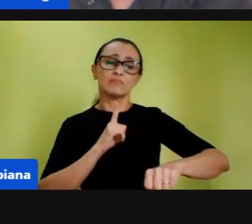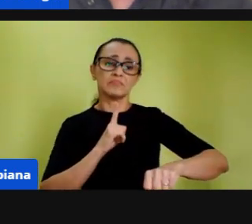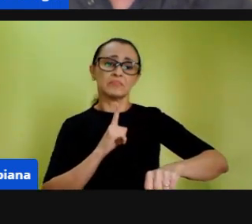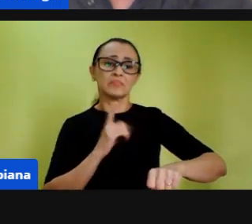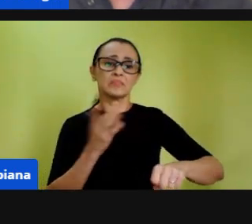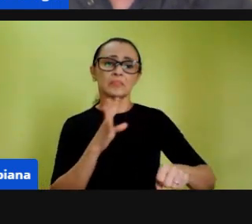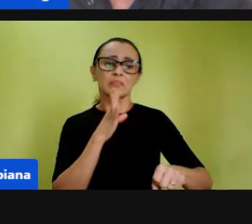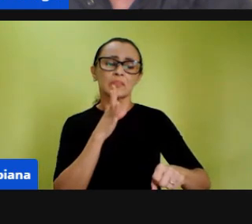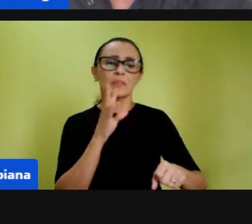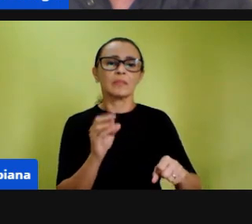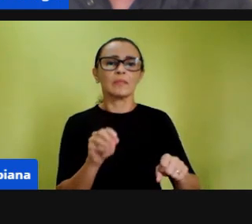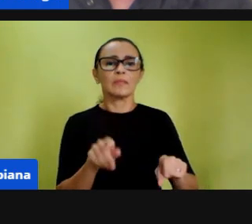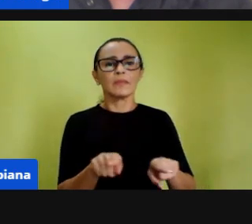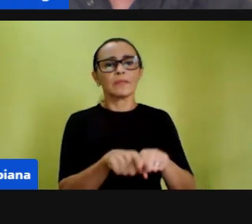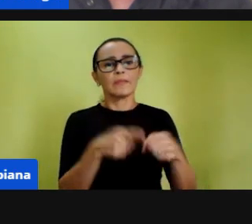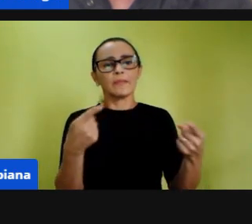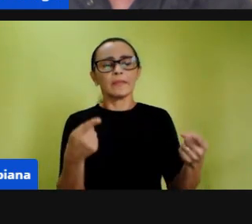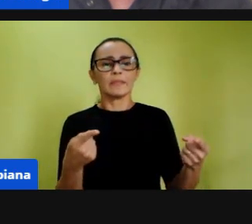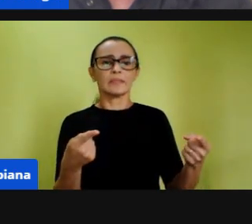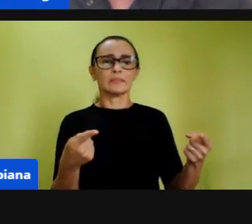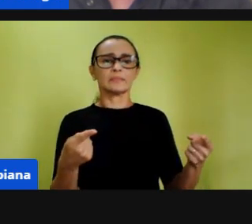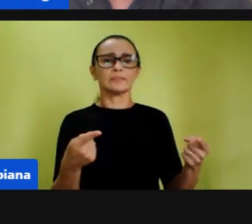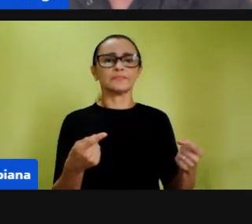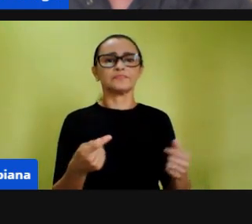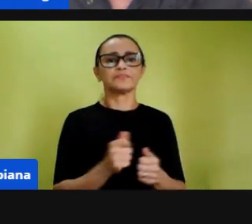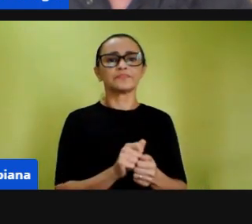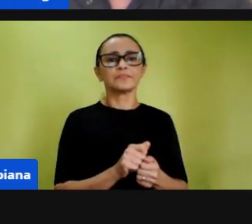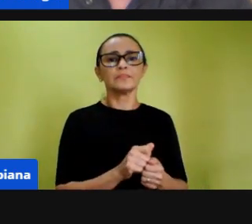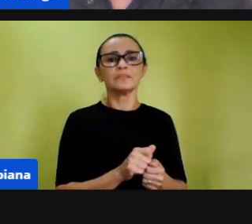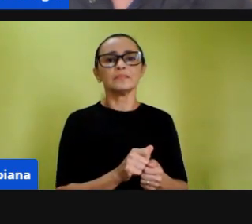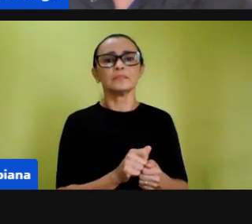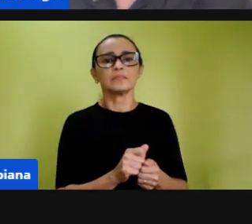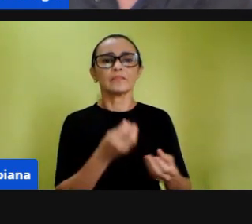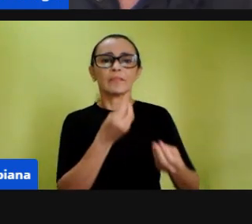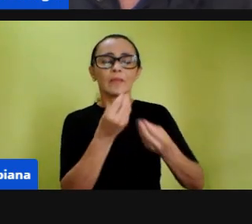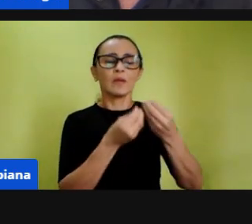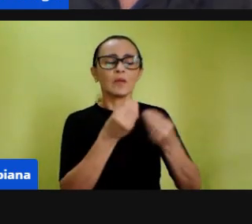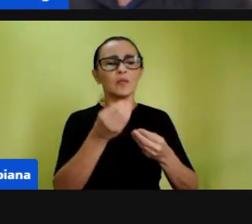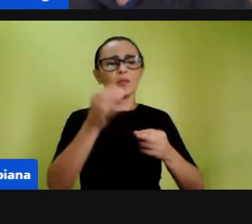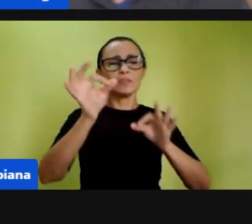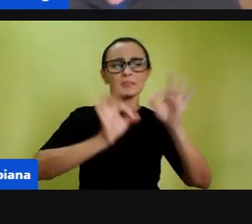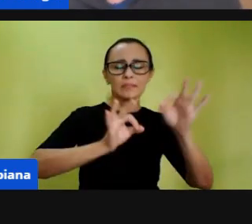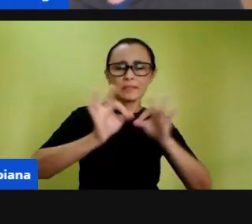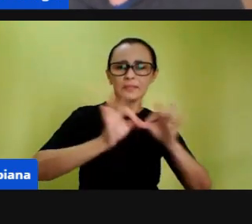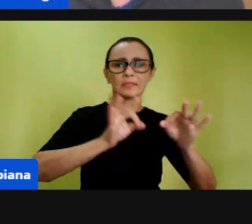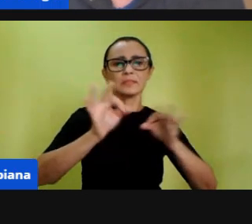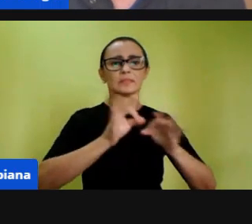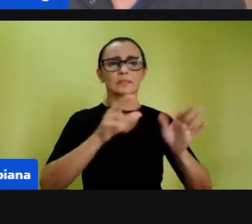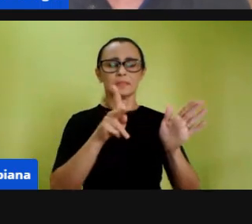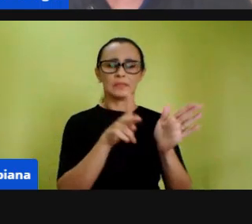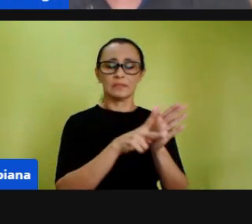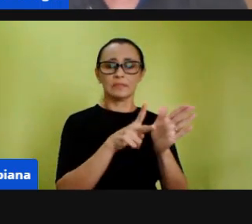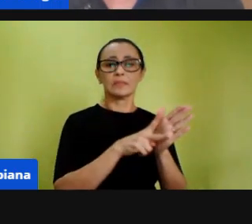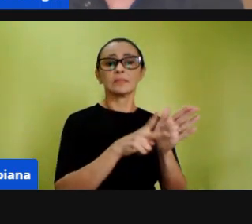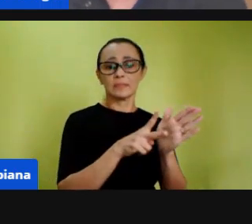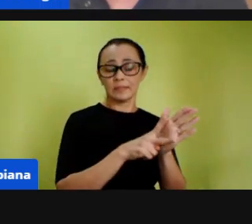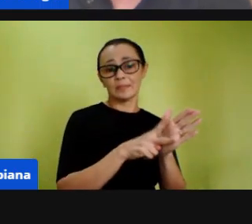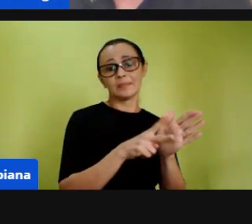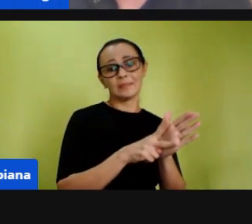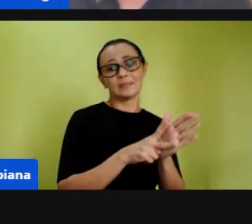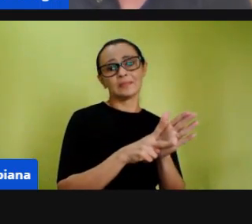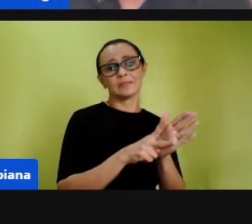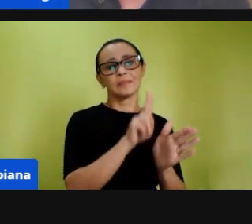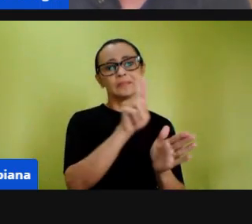não sabia ali, por exemplo, produzir um formulário como um instrumento avaliativo.